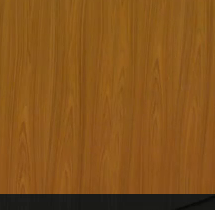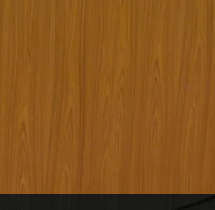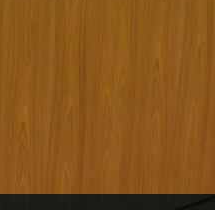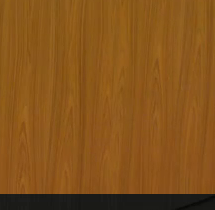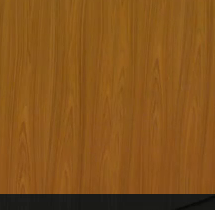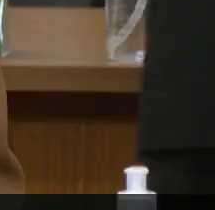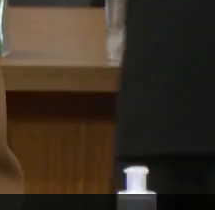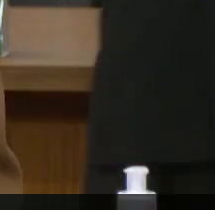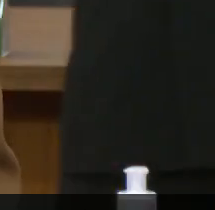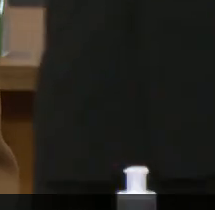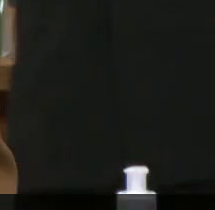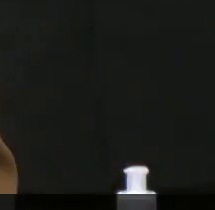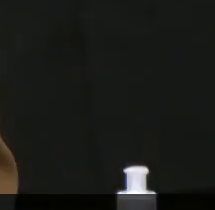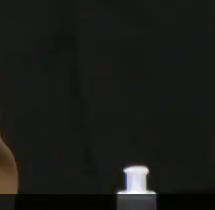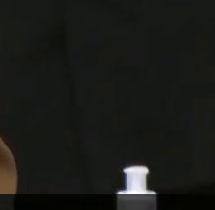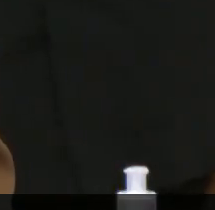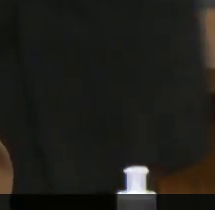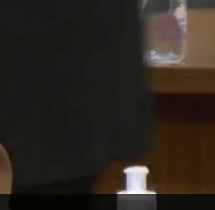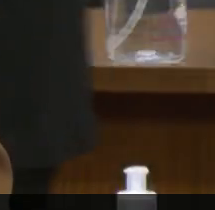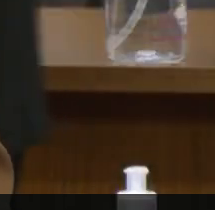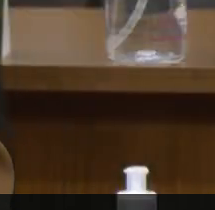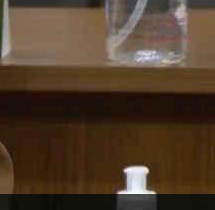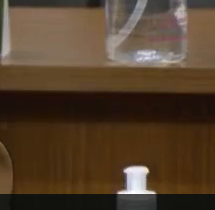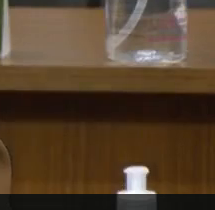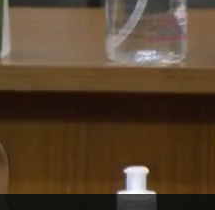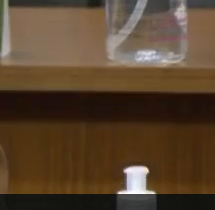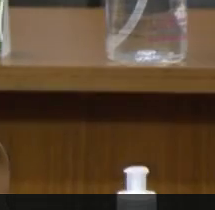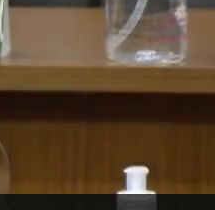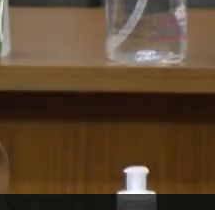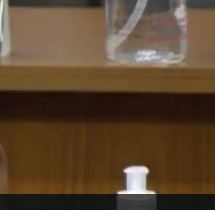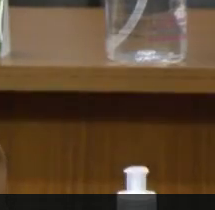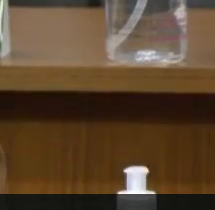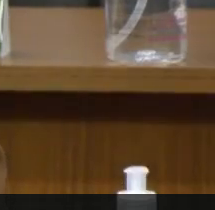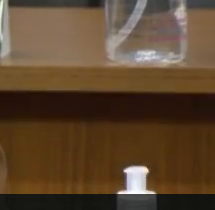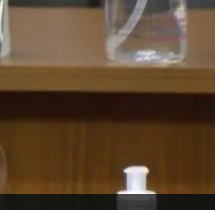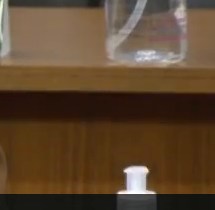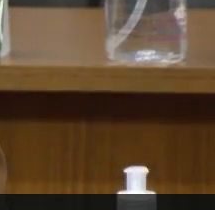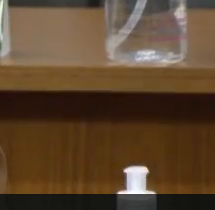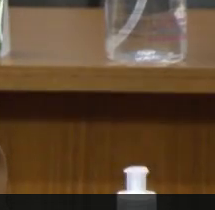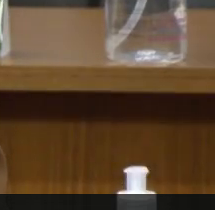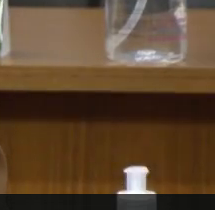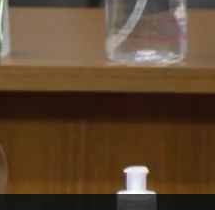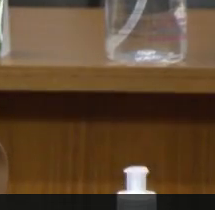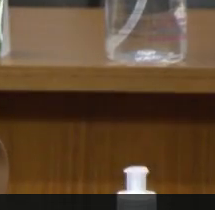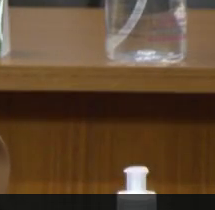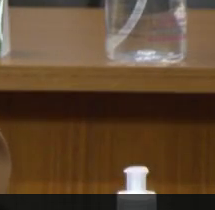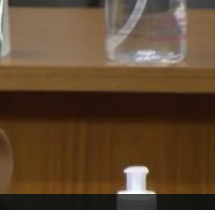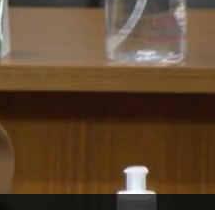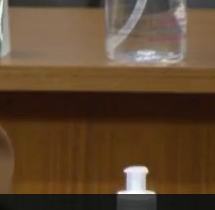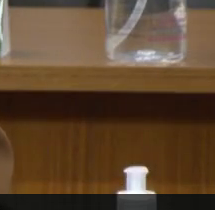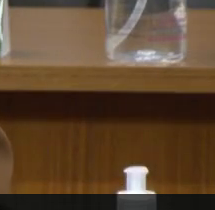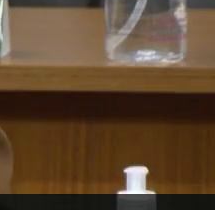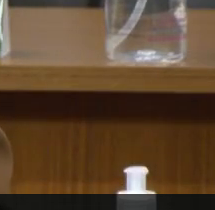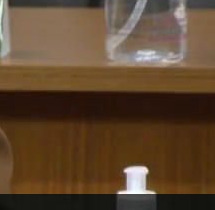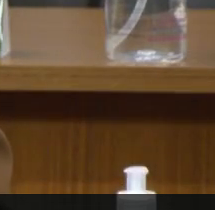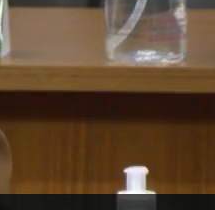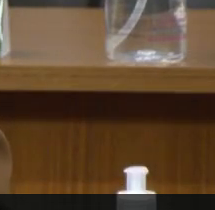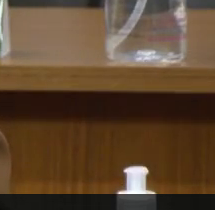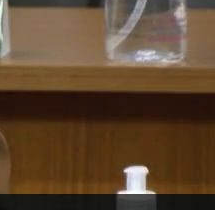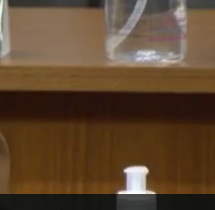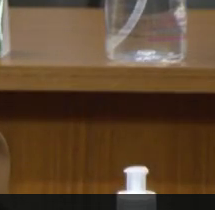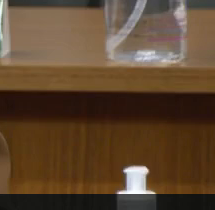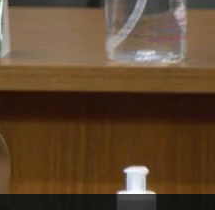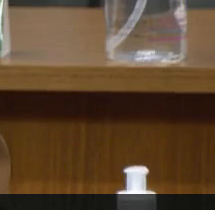nossa polícia militar e e quando vem de uma pessoa que aqui nos acompanhe que nos conhece que